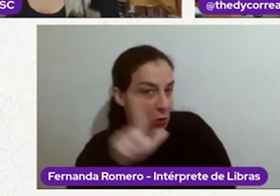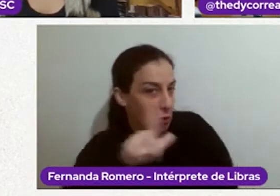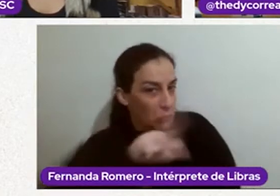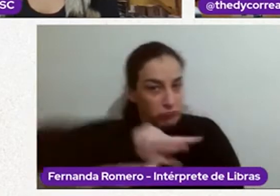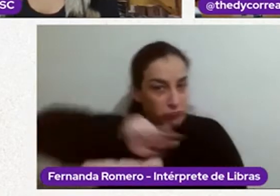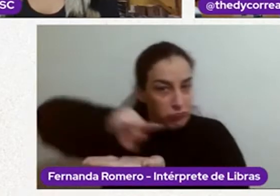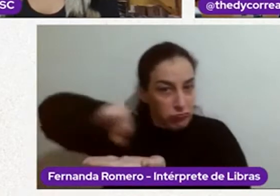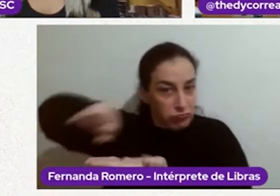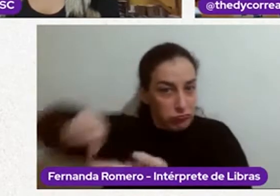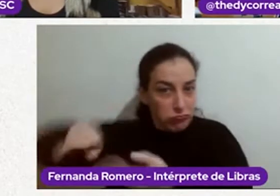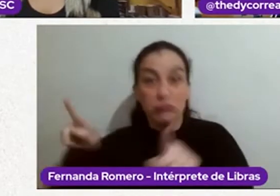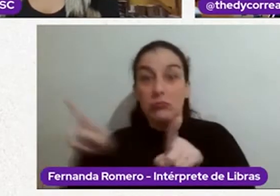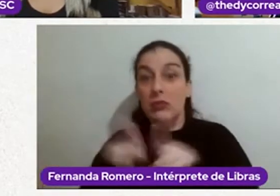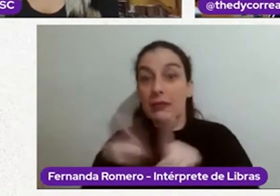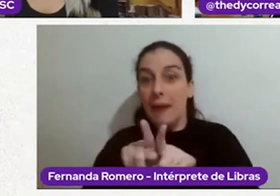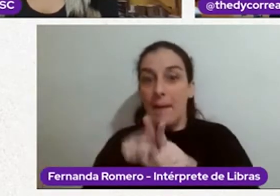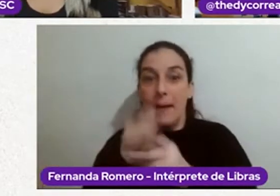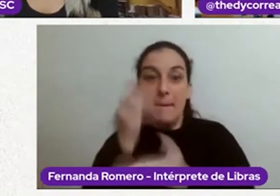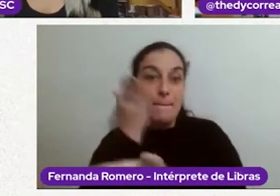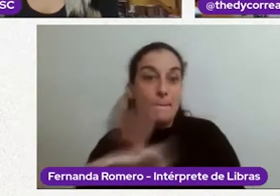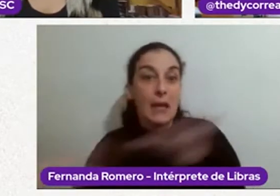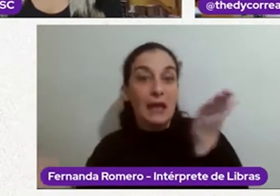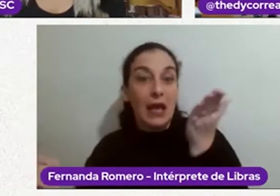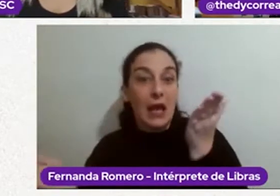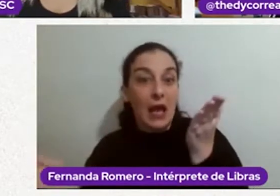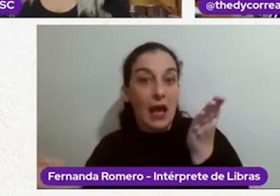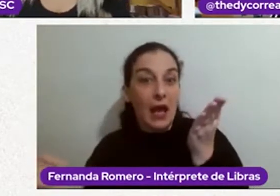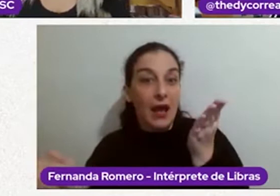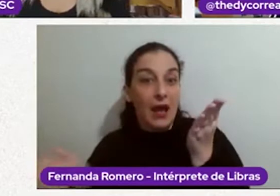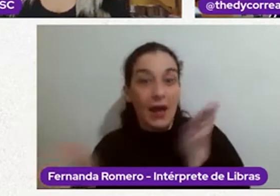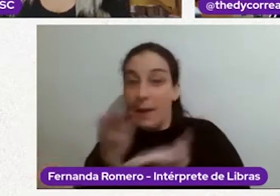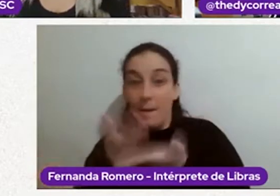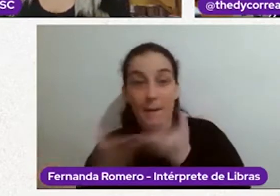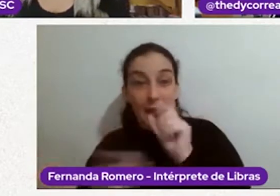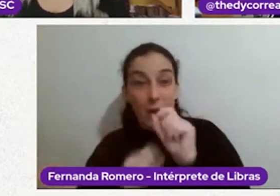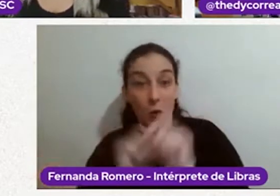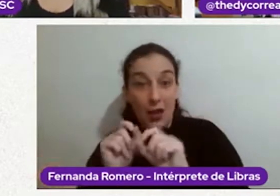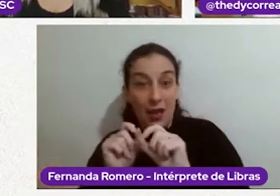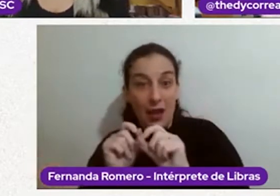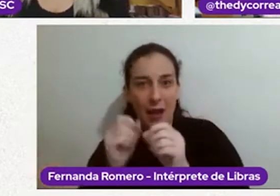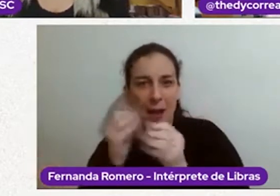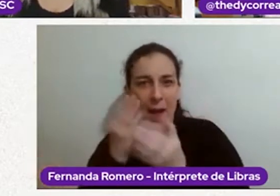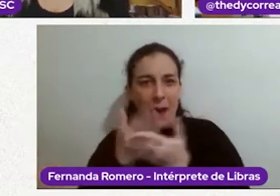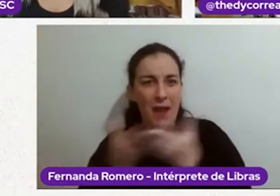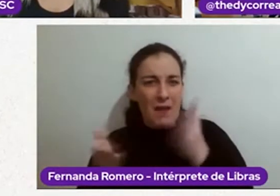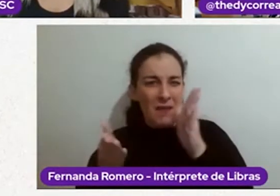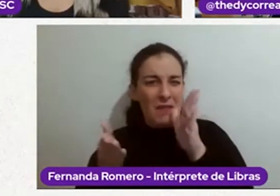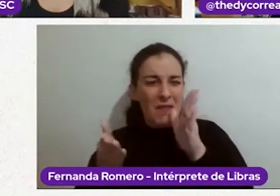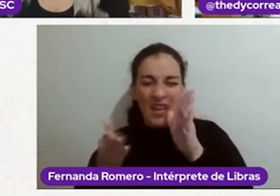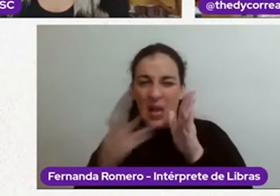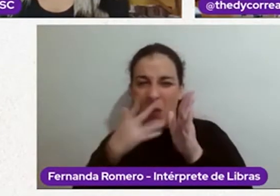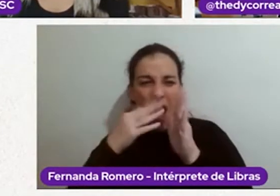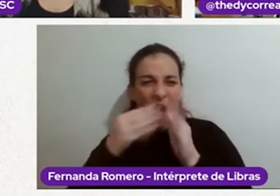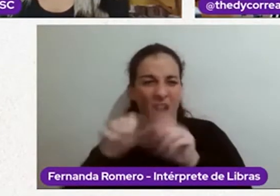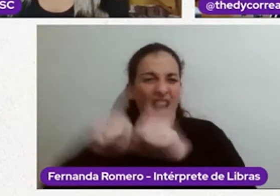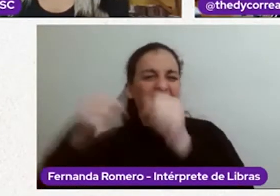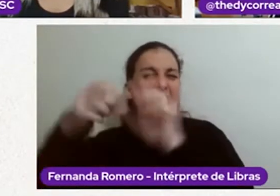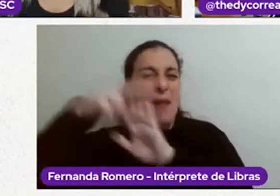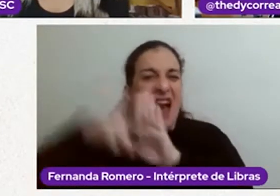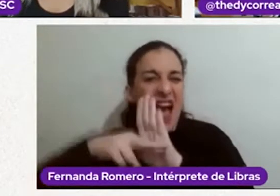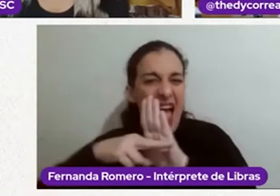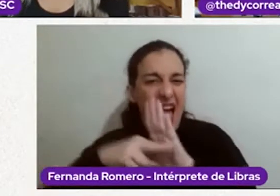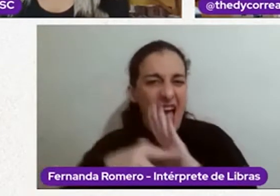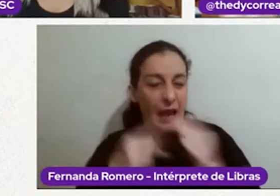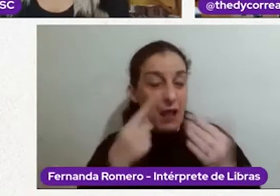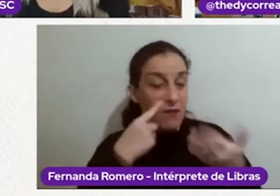também perder até mecanicamente, né? A gente quebra um paradigma aí quando pega um quadrinho, segura na mão,